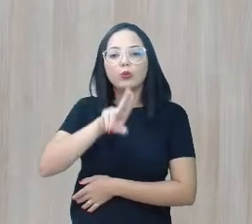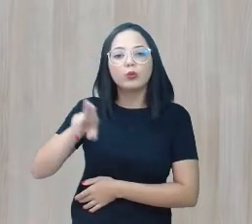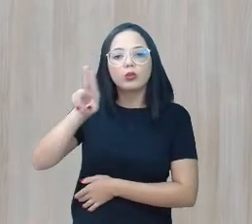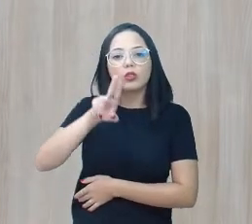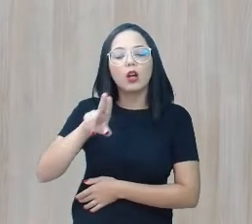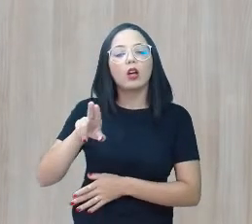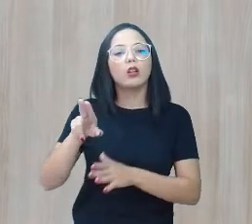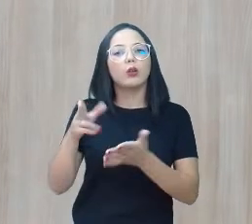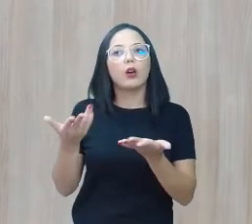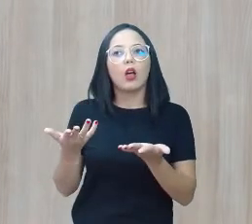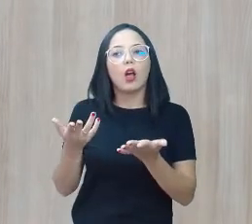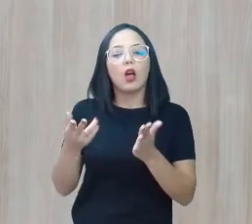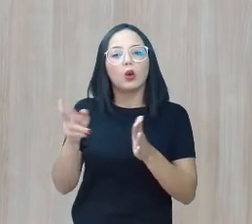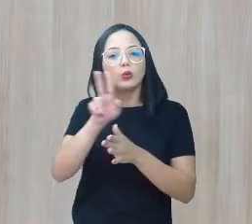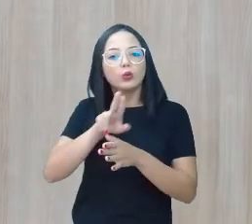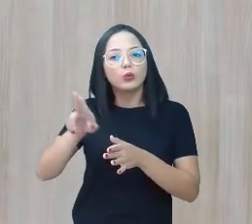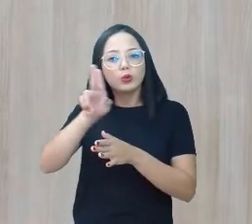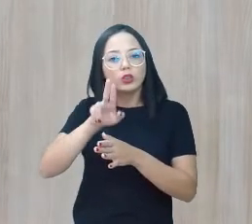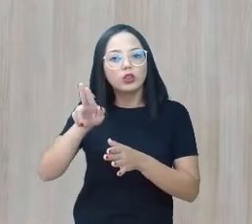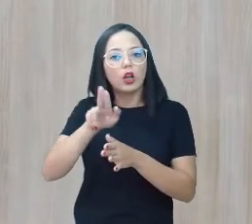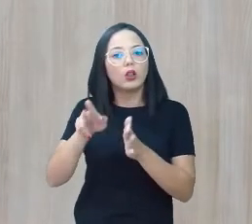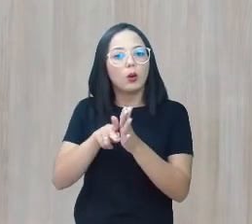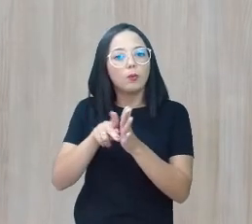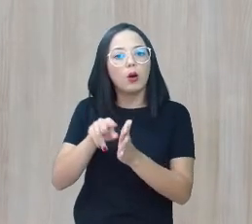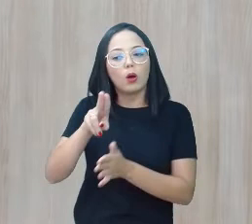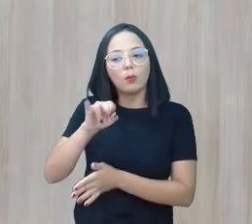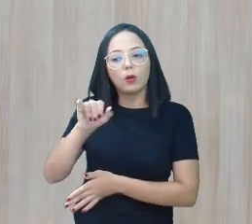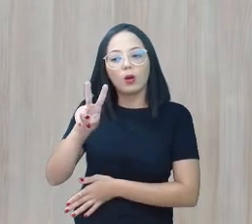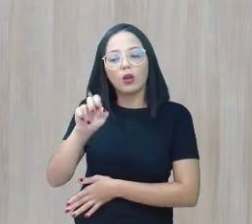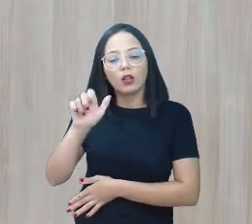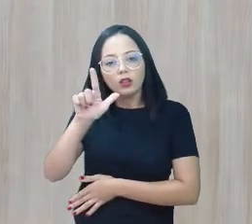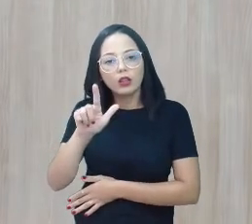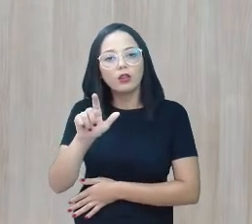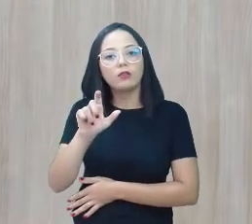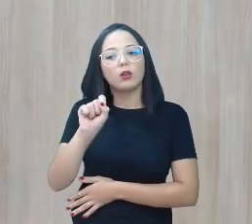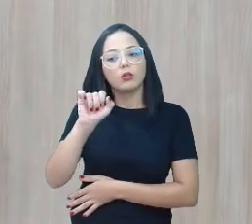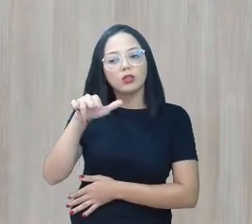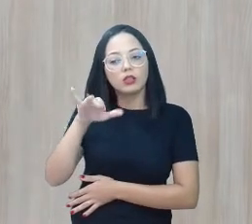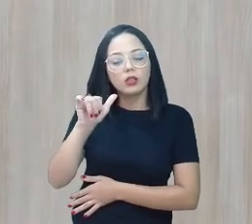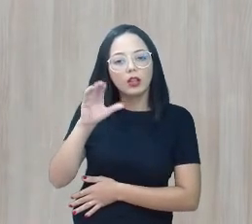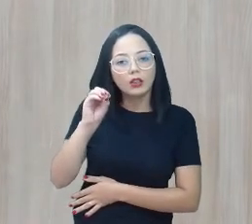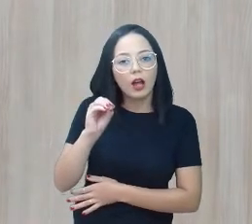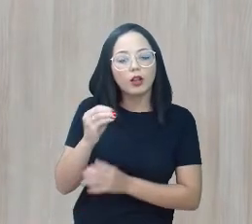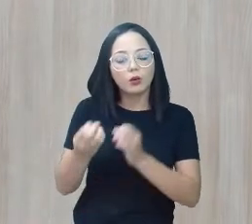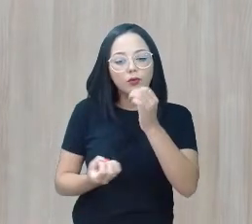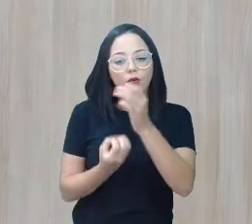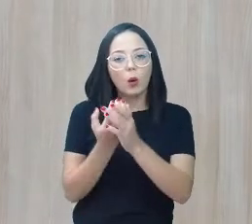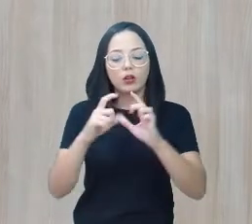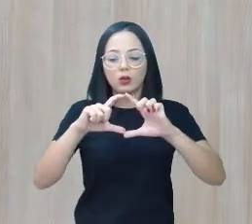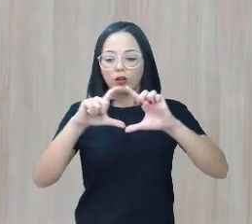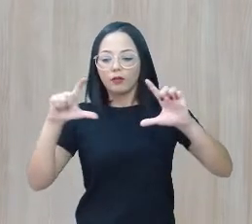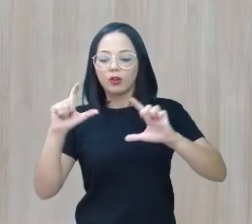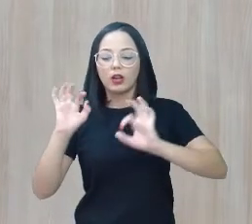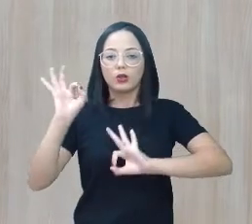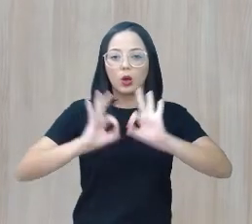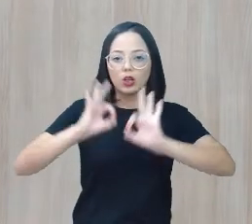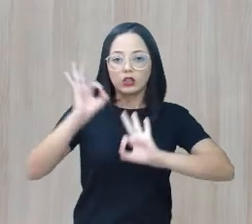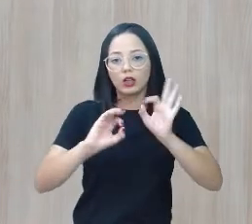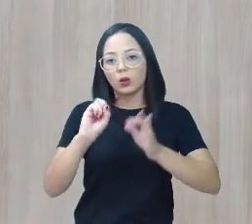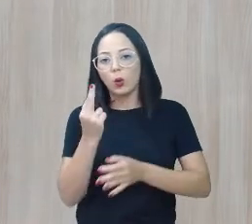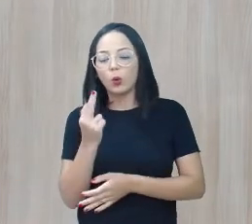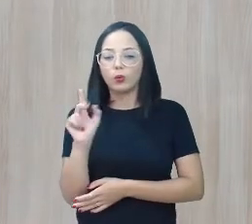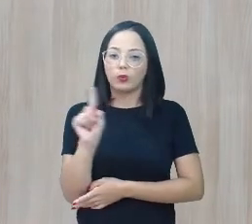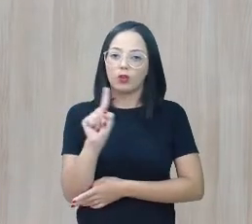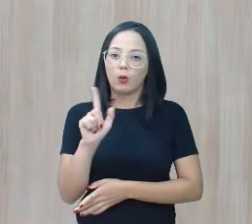usando passando por esse nível sintático, né? A formação da frase organizada ou